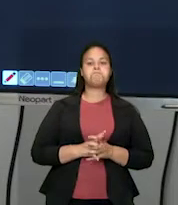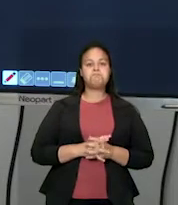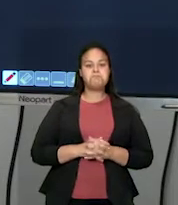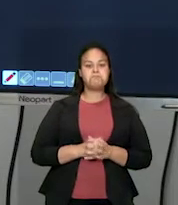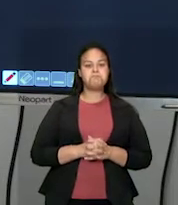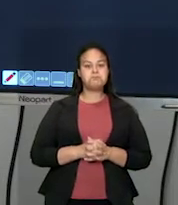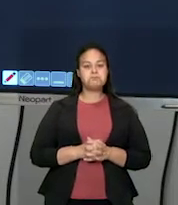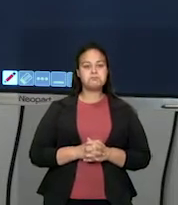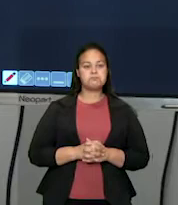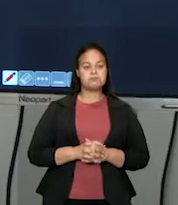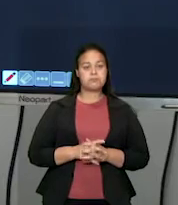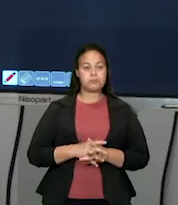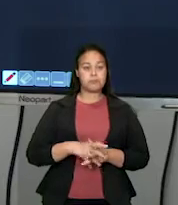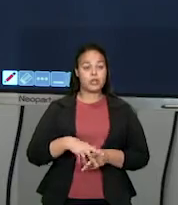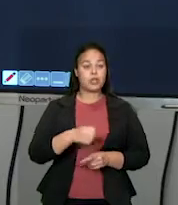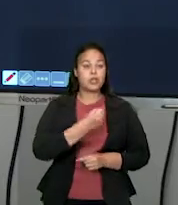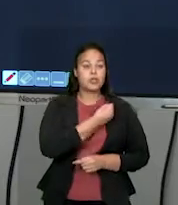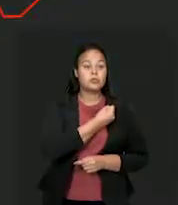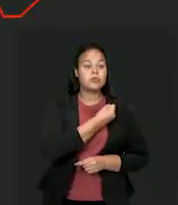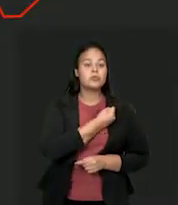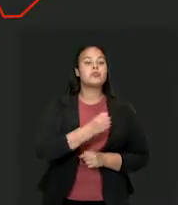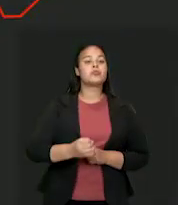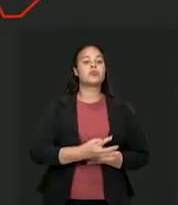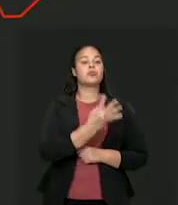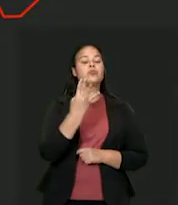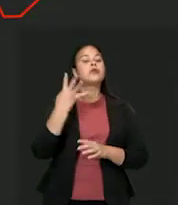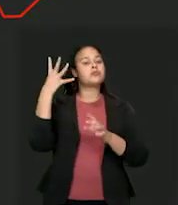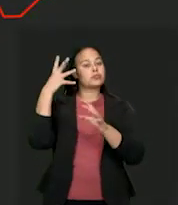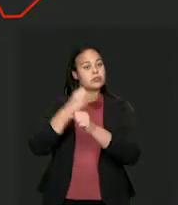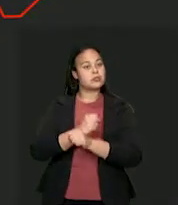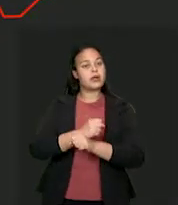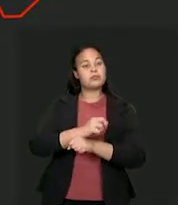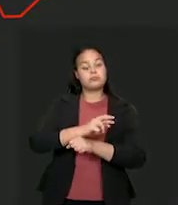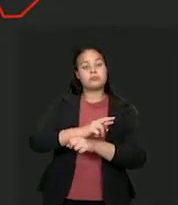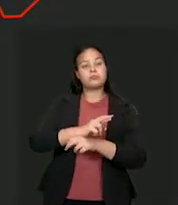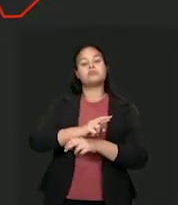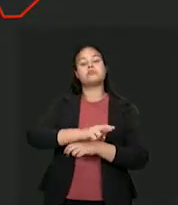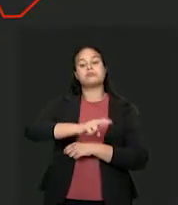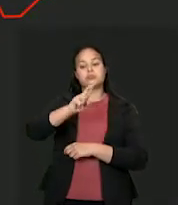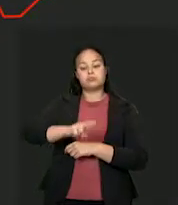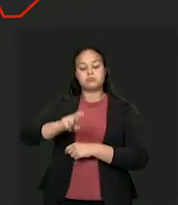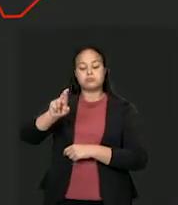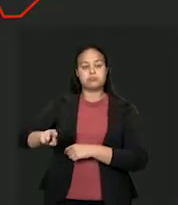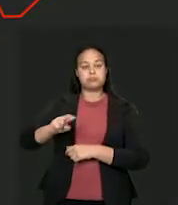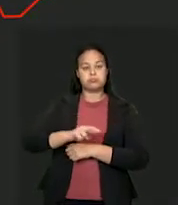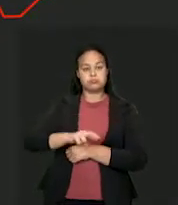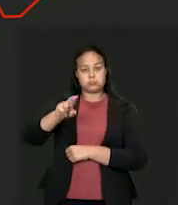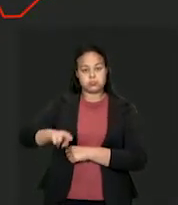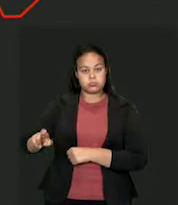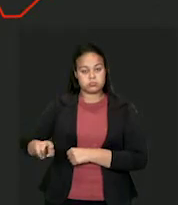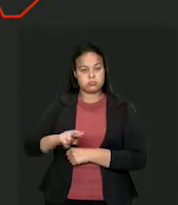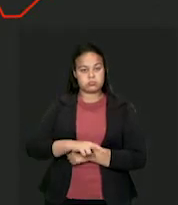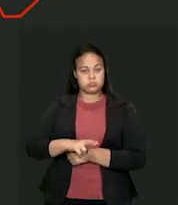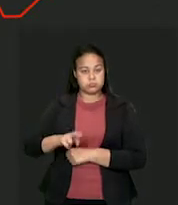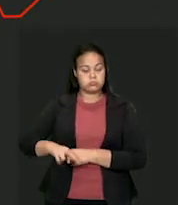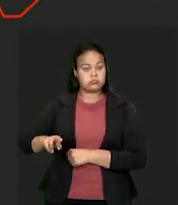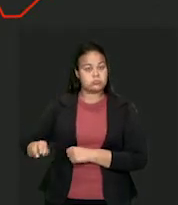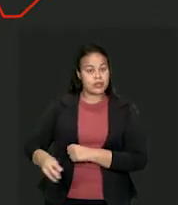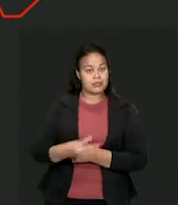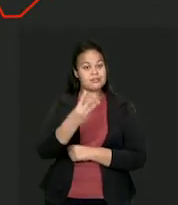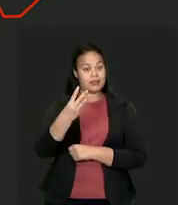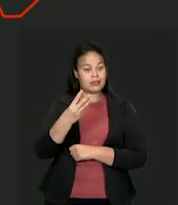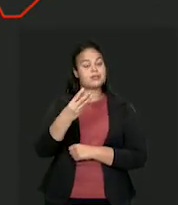Exemplo 4. Também calcular a resistência equivalente. É uma associação em paralelo. Nós temos 3